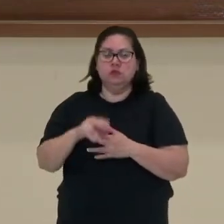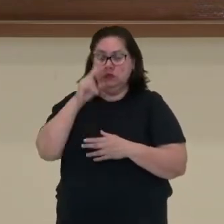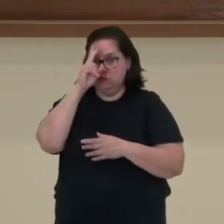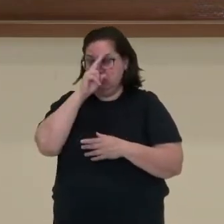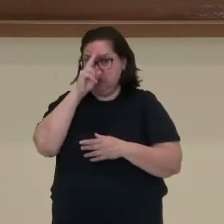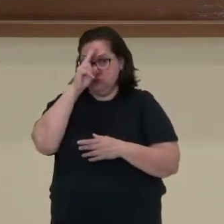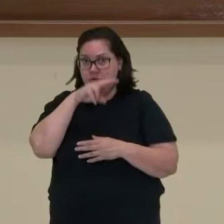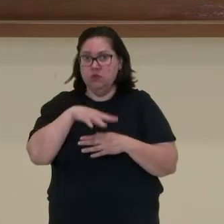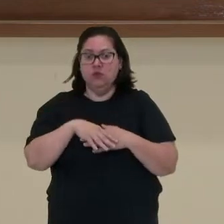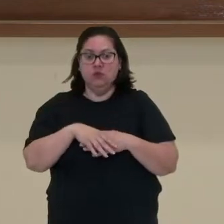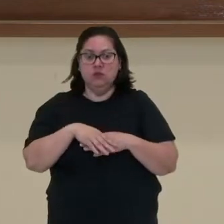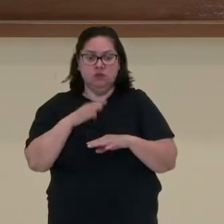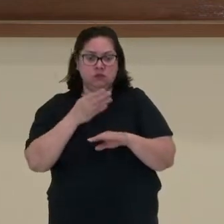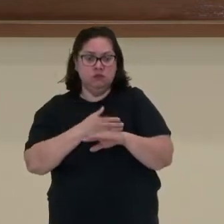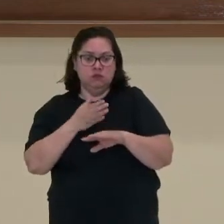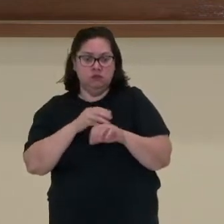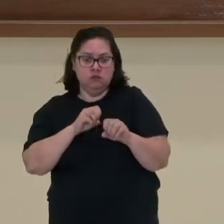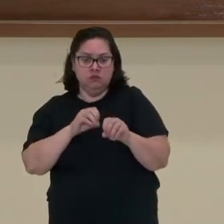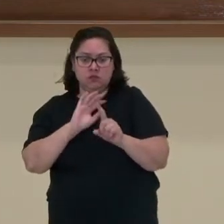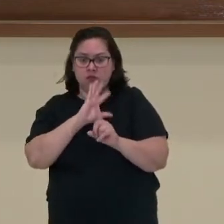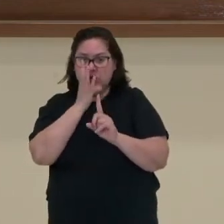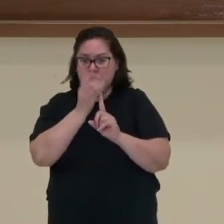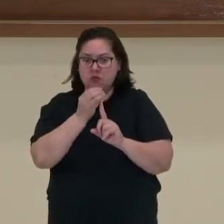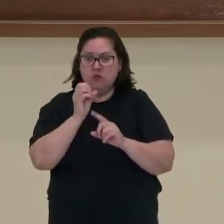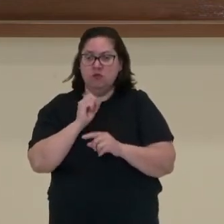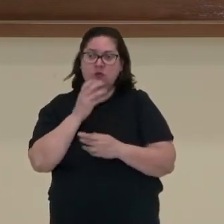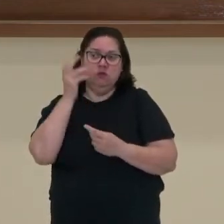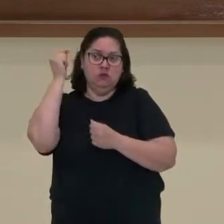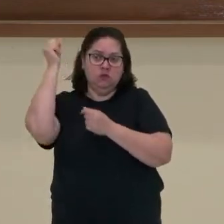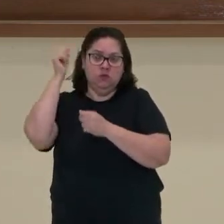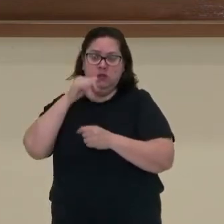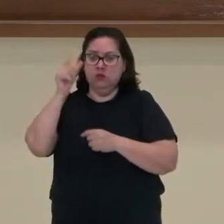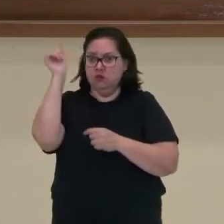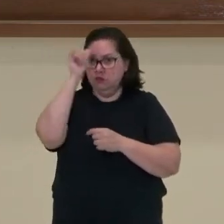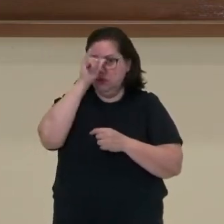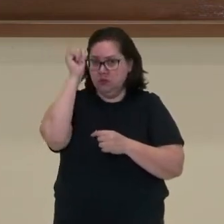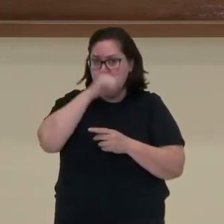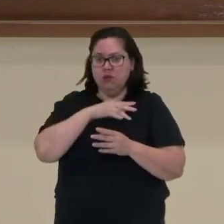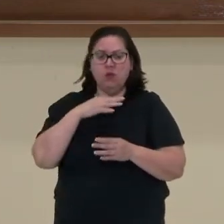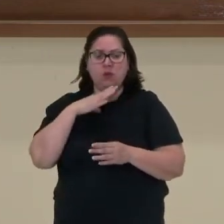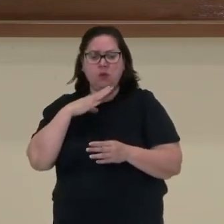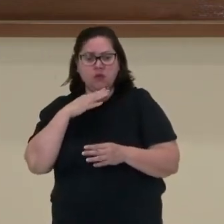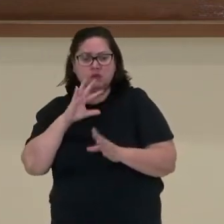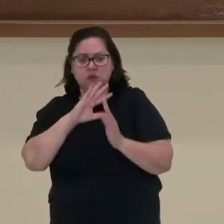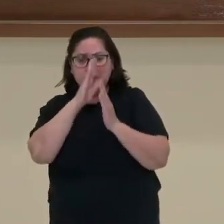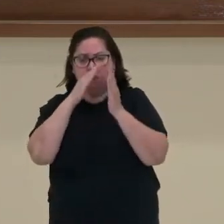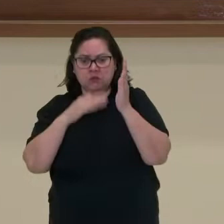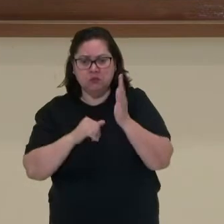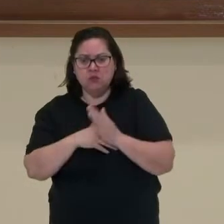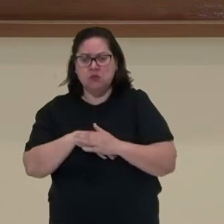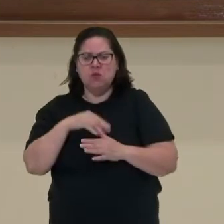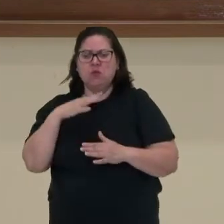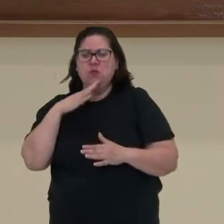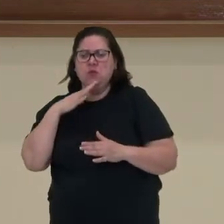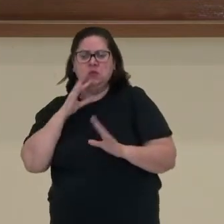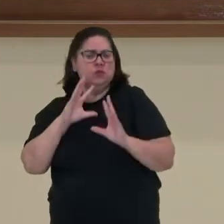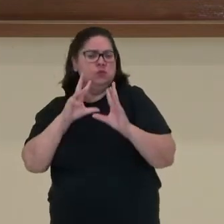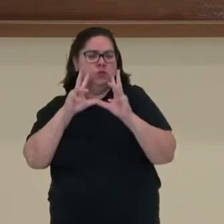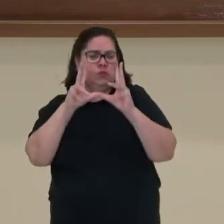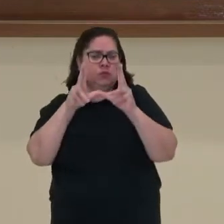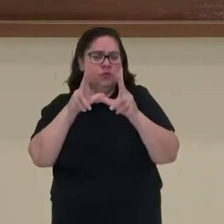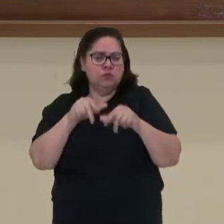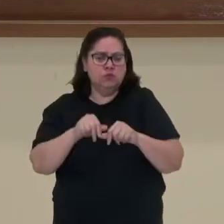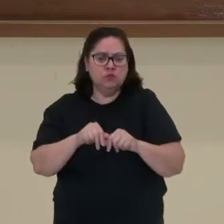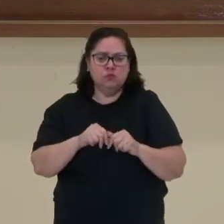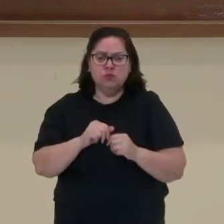história educativa de arte. Ele foi para Espanha, ele foi para Itália, ele conheceu o Renascimento, ele reconheceu muito da obra